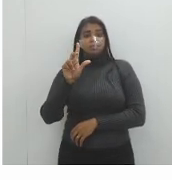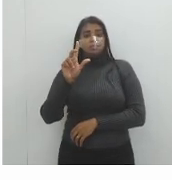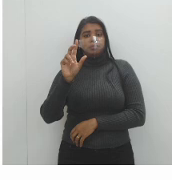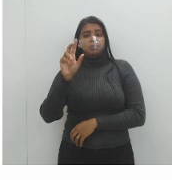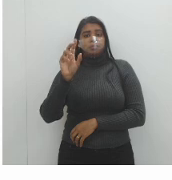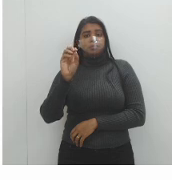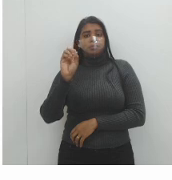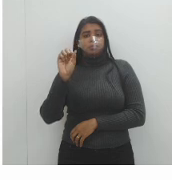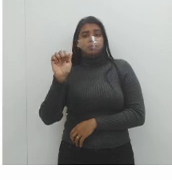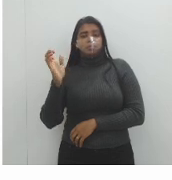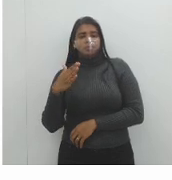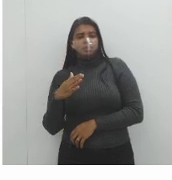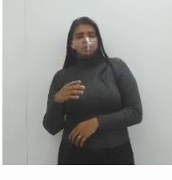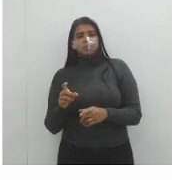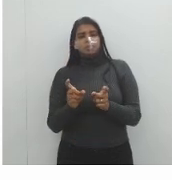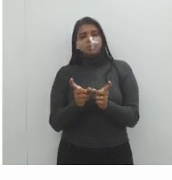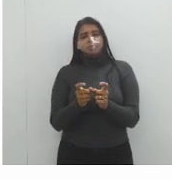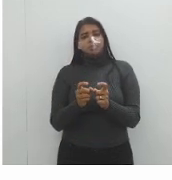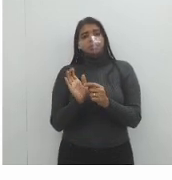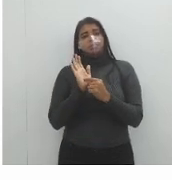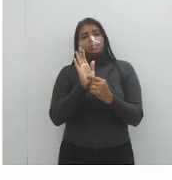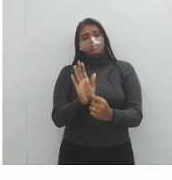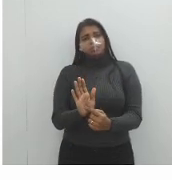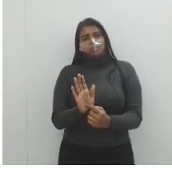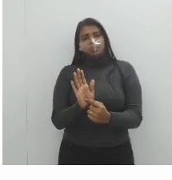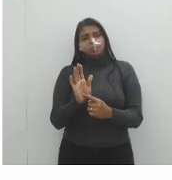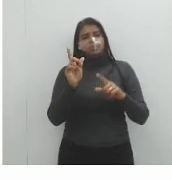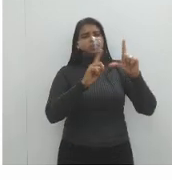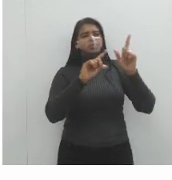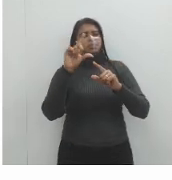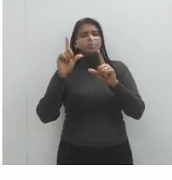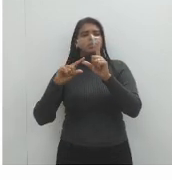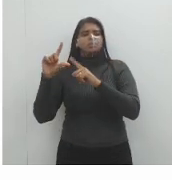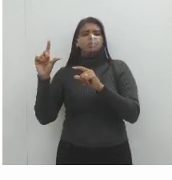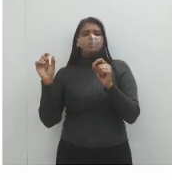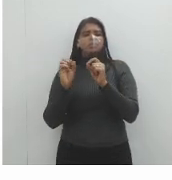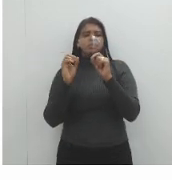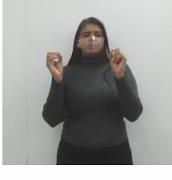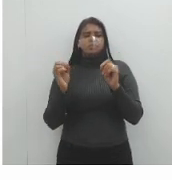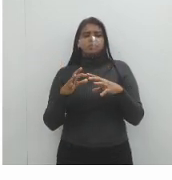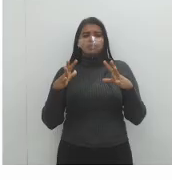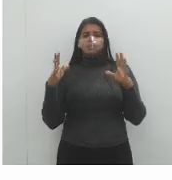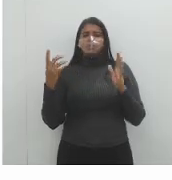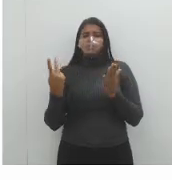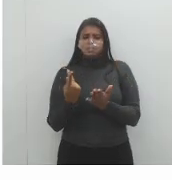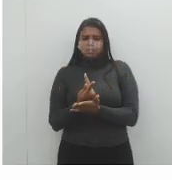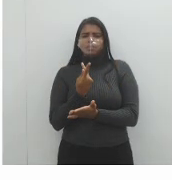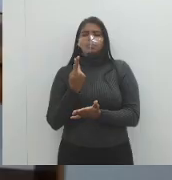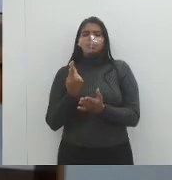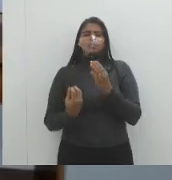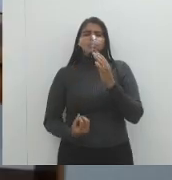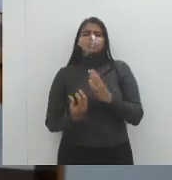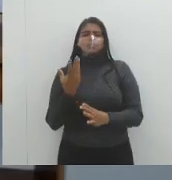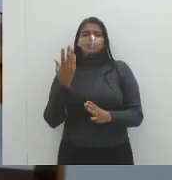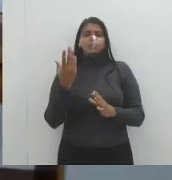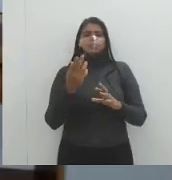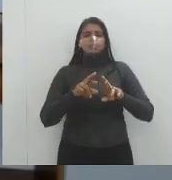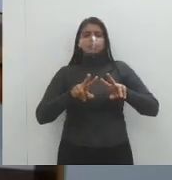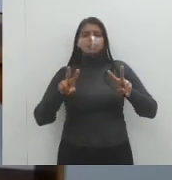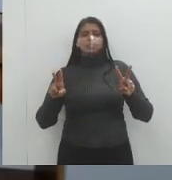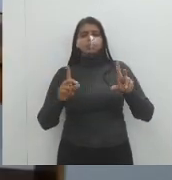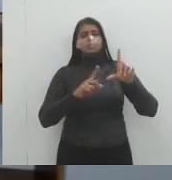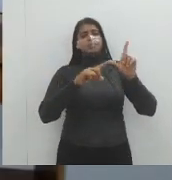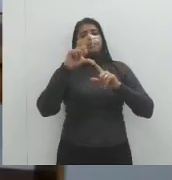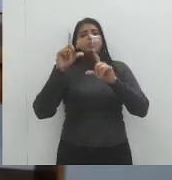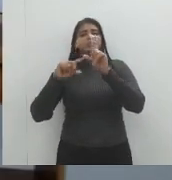aí mostrada nessa estrela, né? Esse colapso, ela acontece em muitas estrelas do universo. E aí, a partir